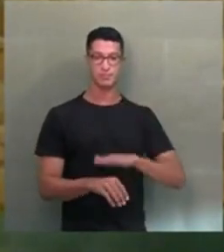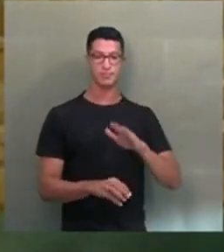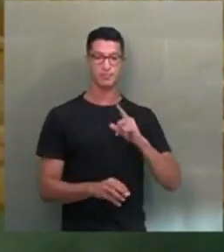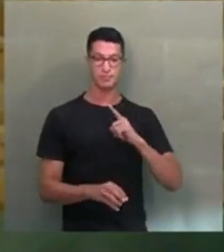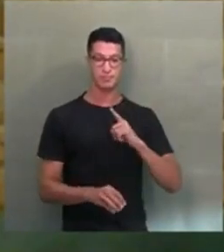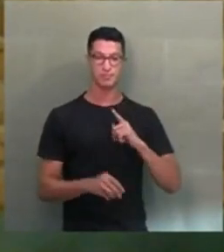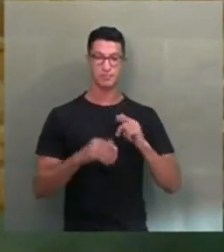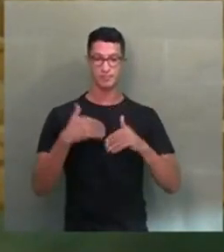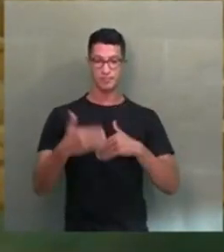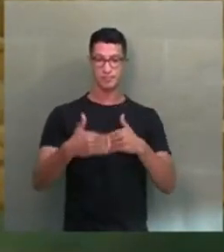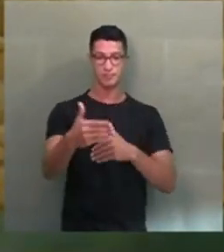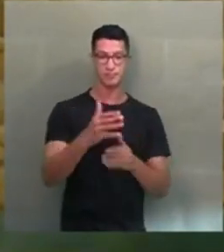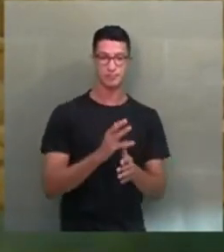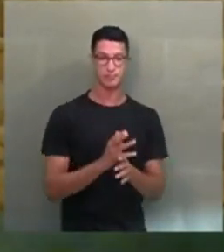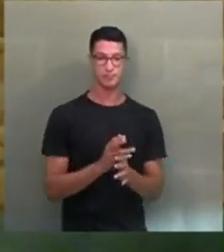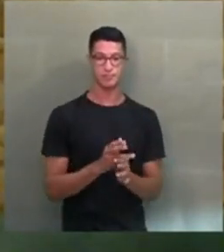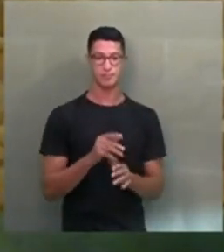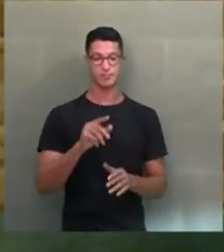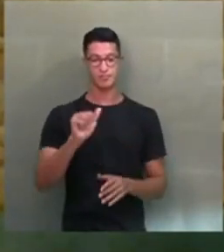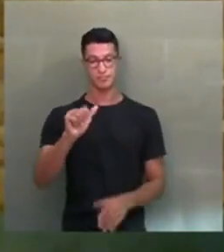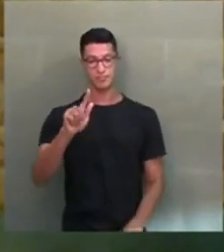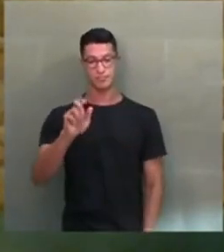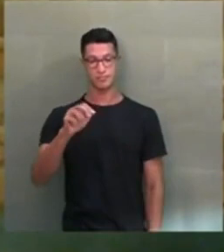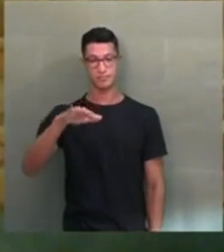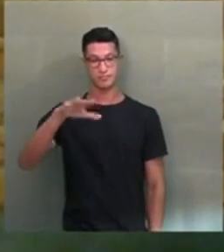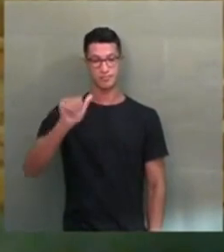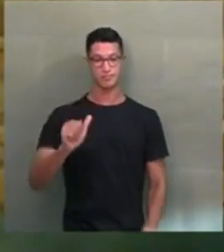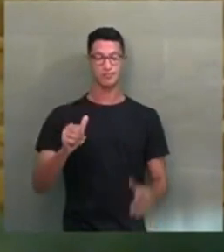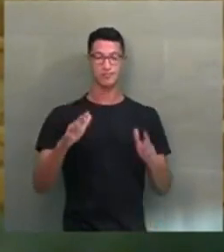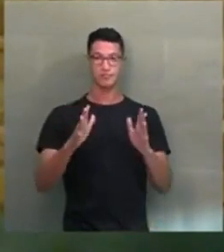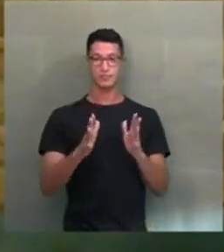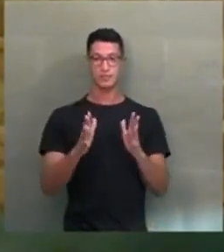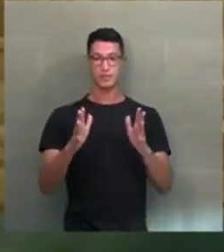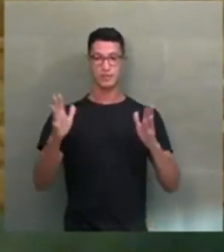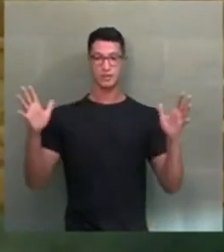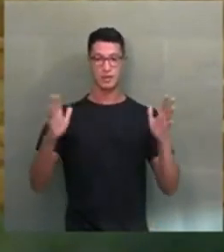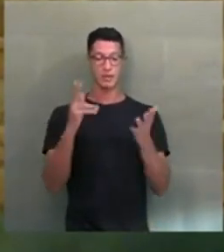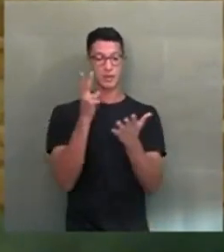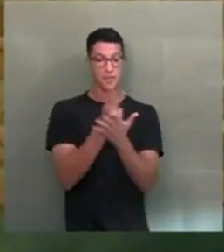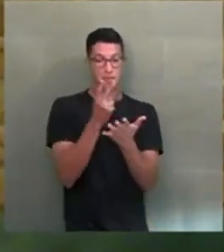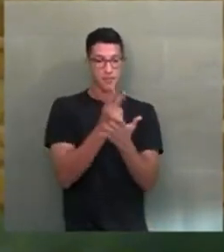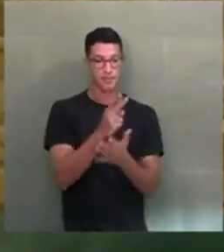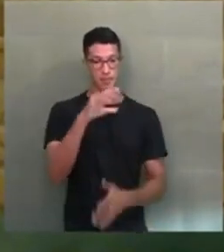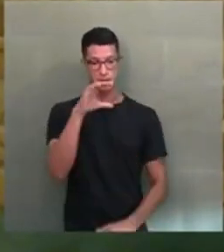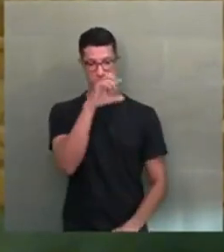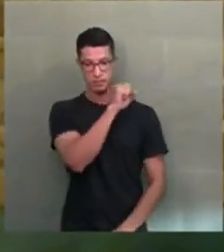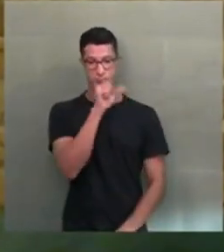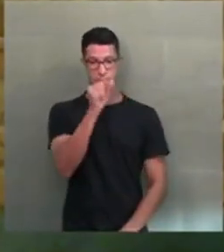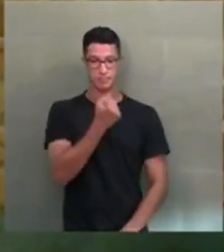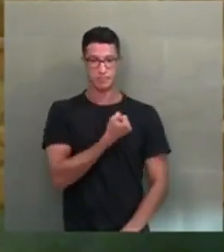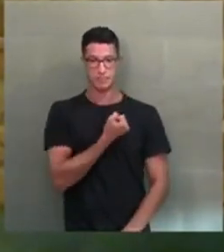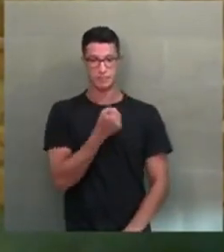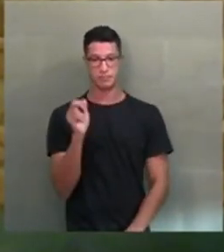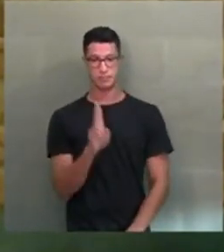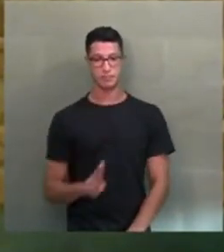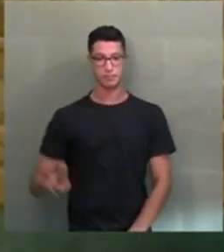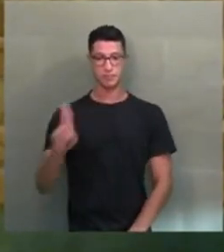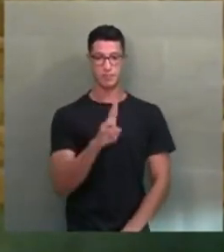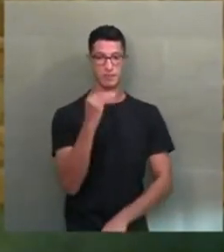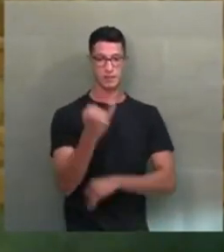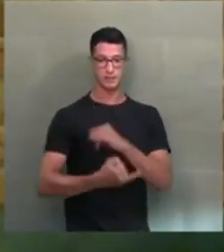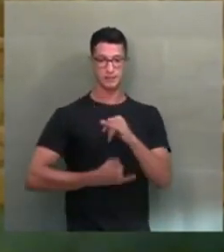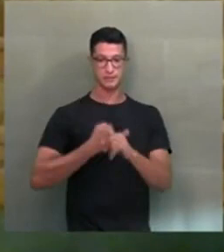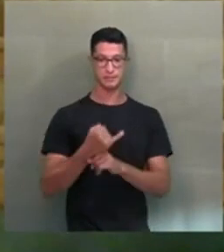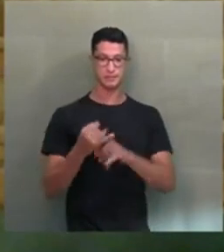de se acelerar. A Agência Senado cresceu na mesma medida e rapidez que o número de usuários de internet